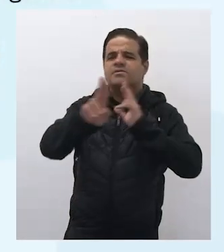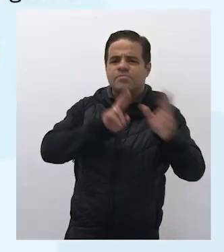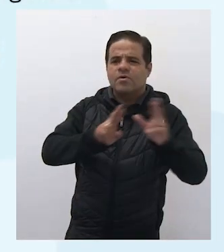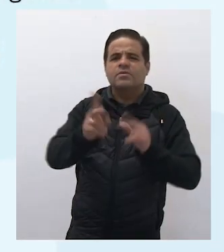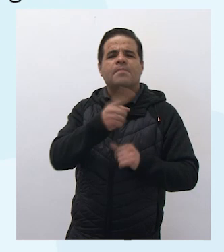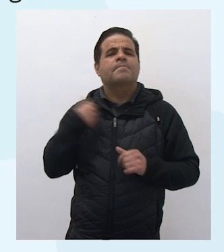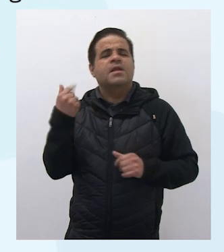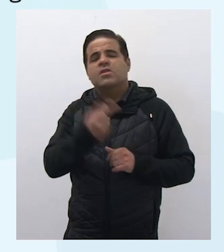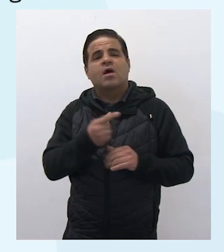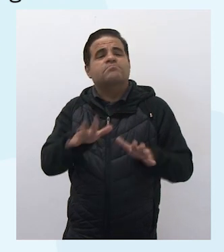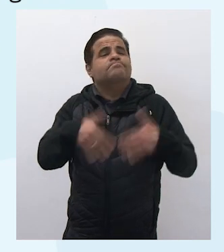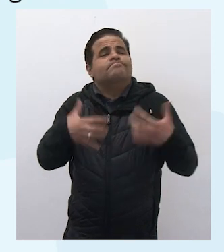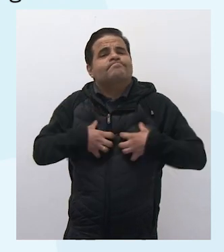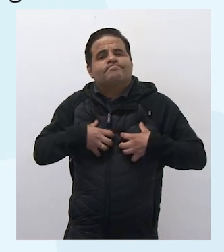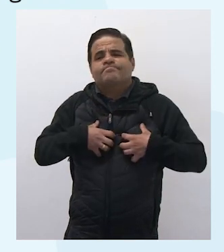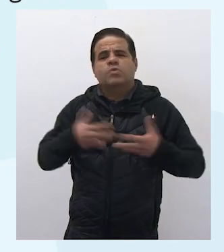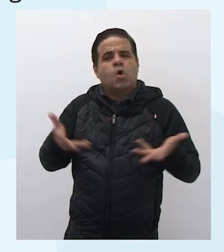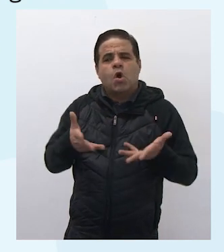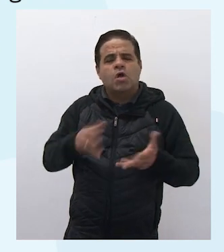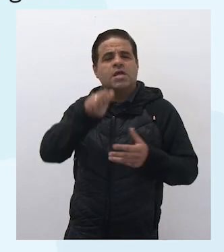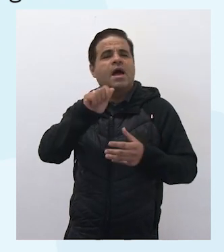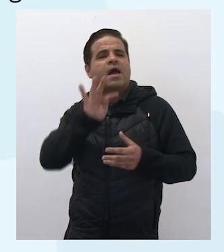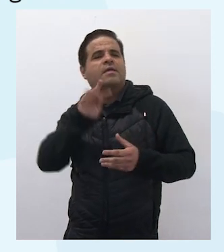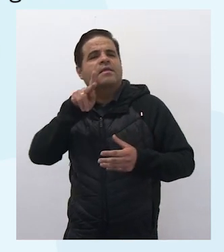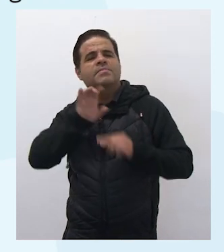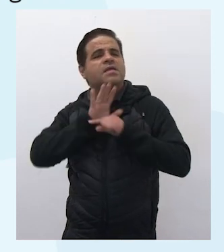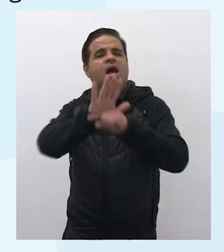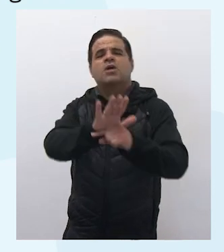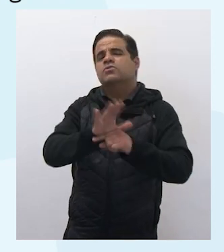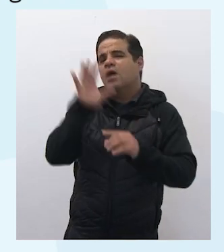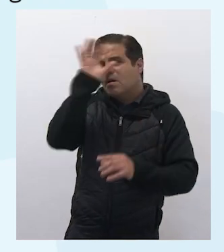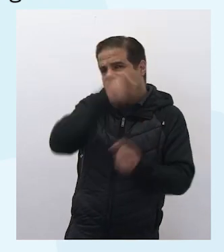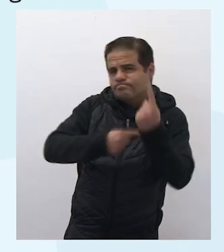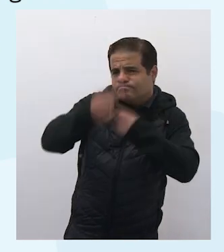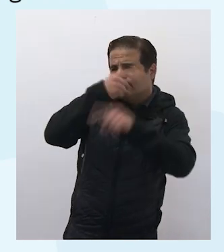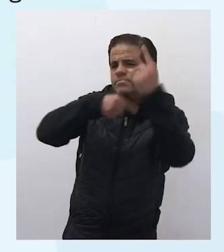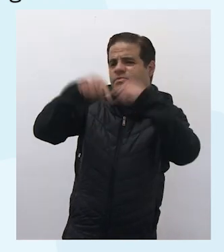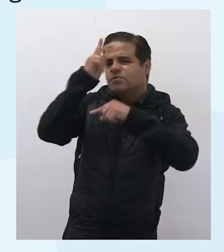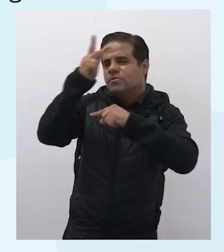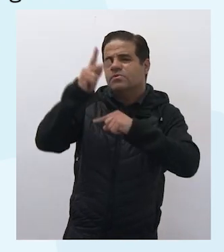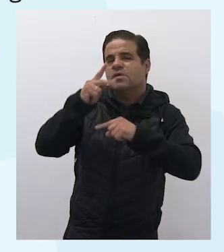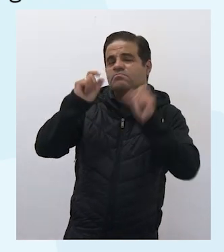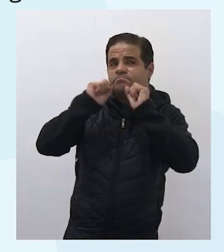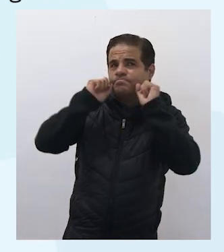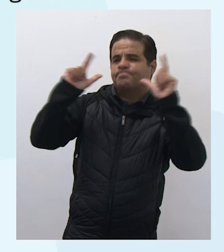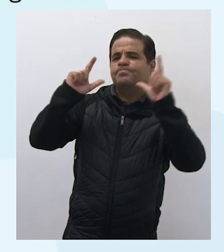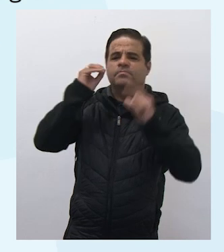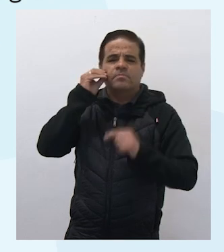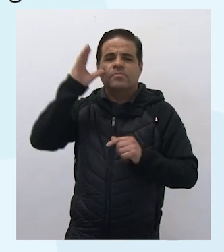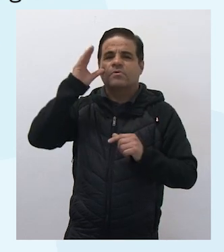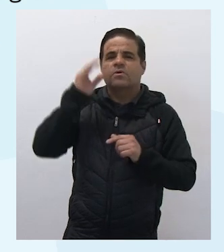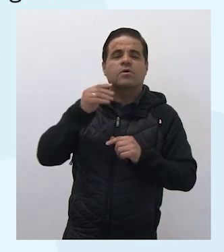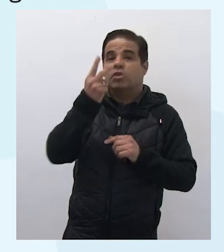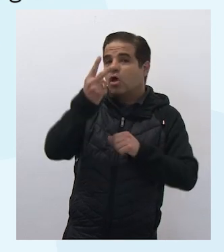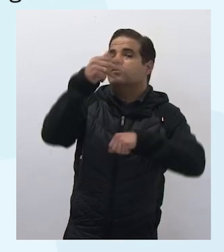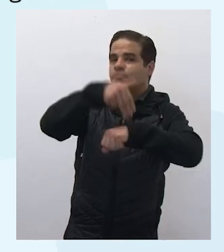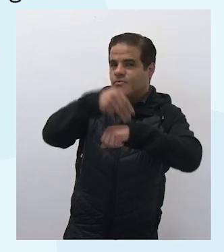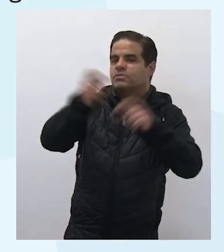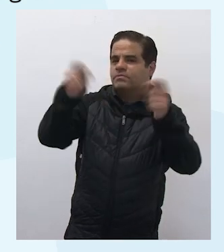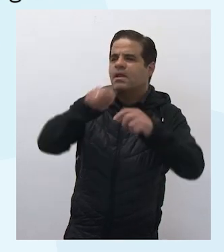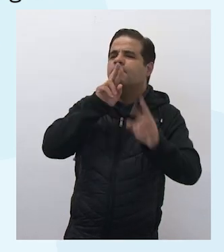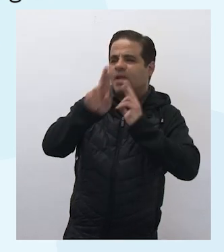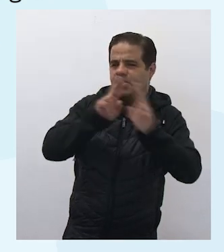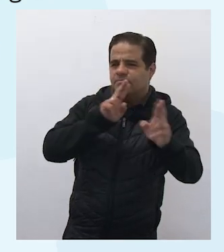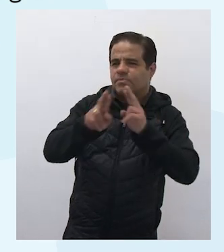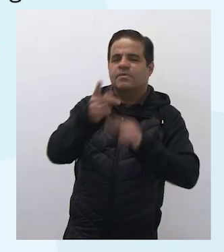para a gente. Em que medida a formação de hoje contribuiu para o aprimoramento do seu repertório? Vocês terão 2 minutinhos aí para